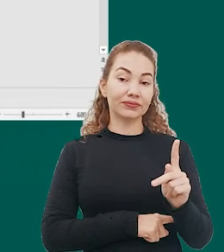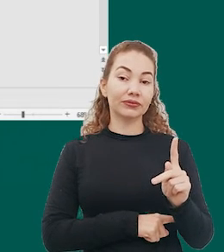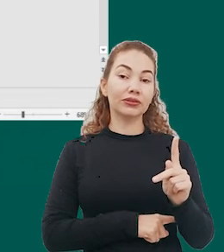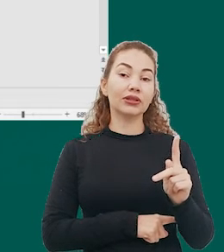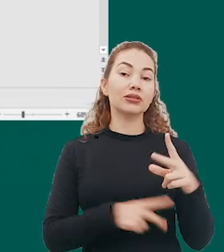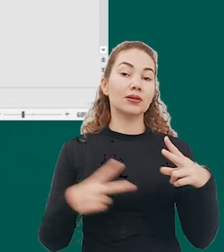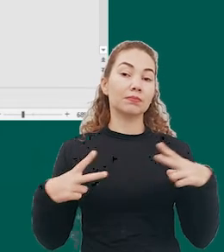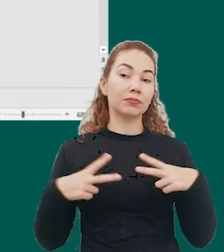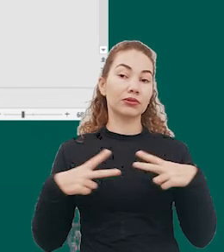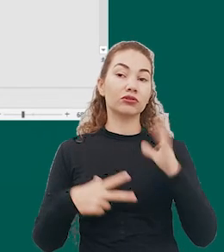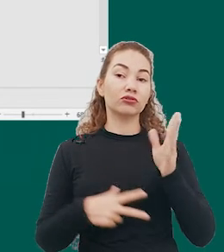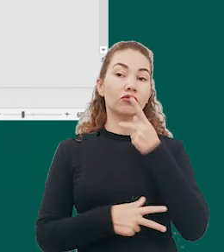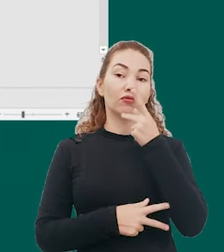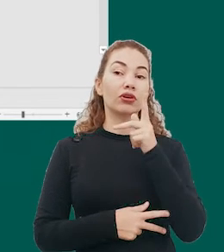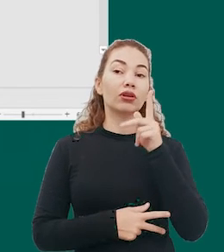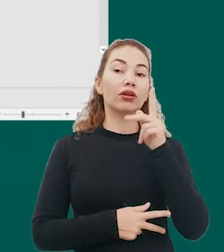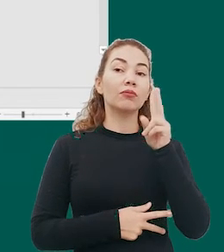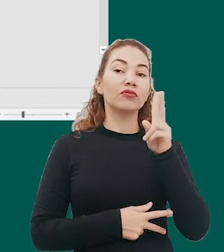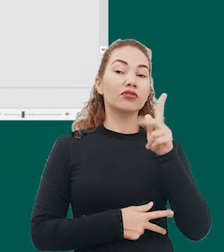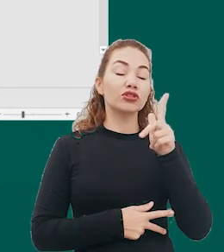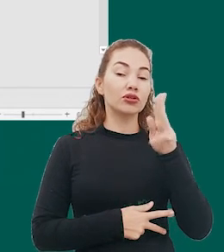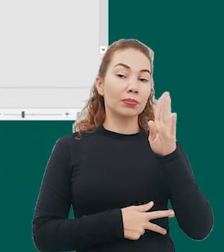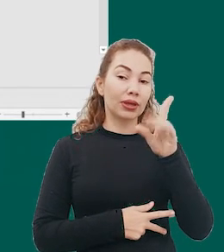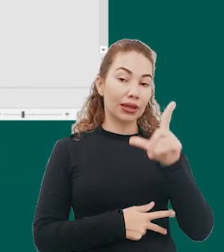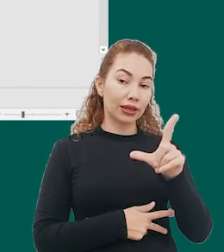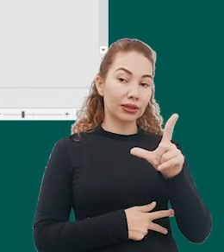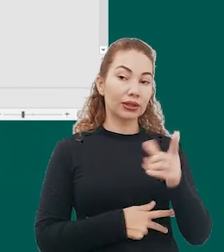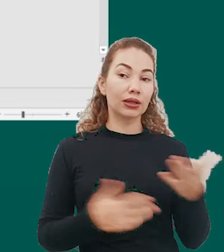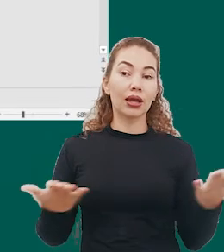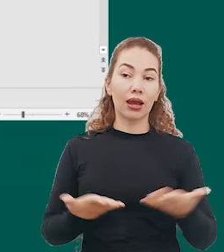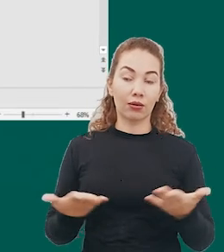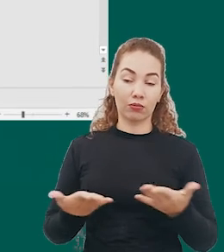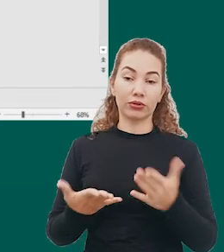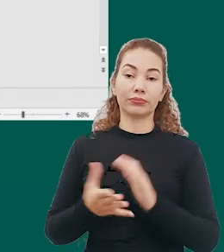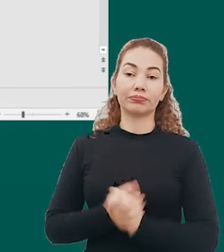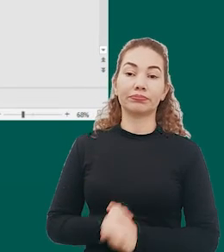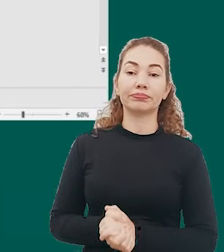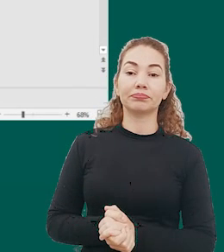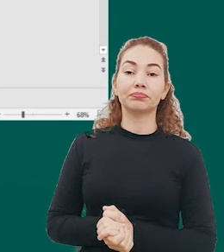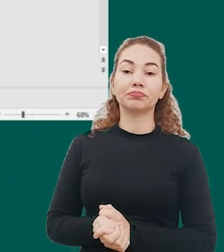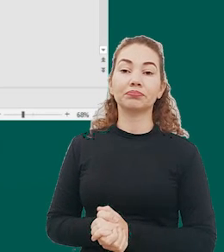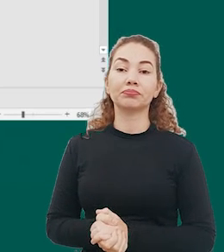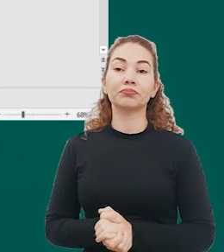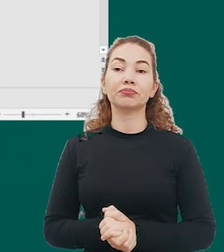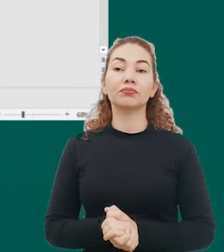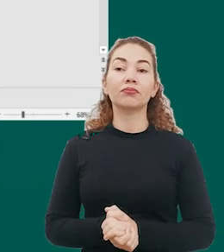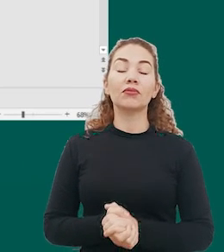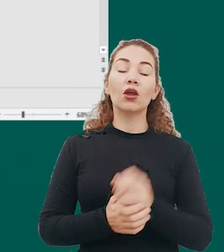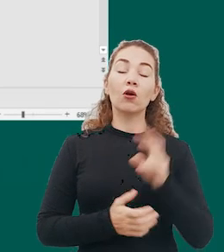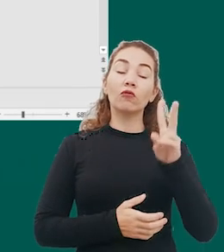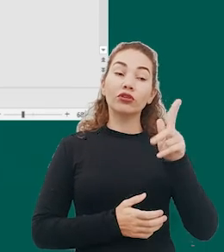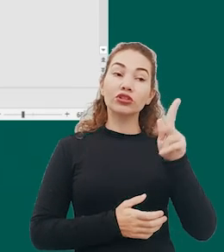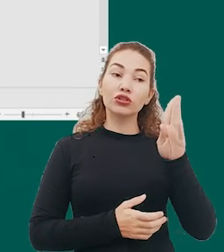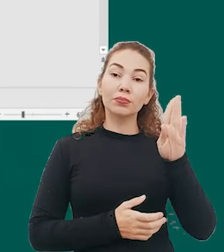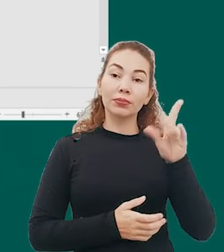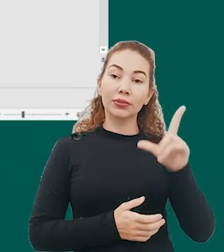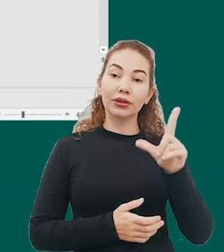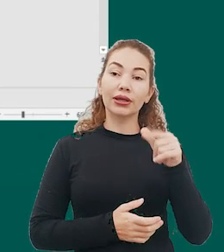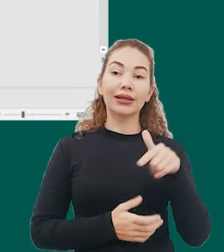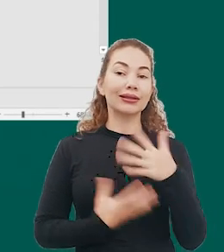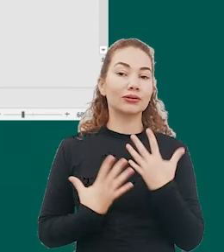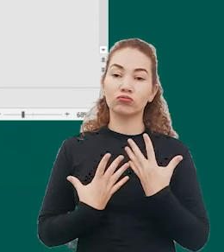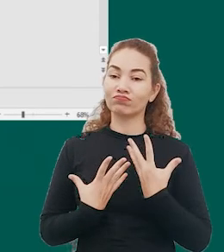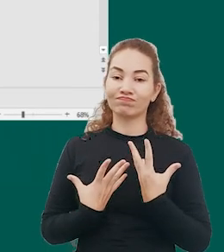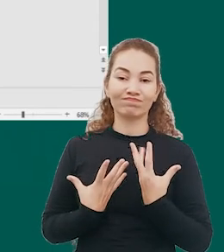o PGBL, né? Vamos falar um pouco sobre o VGBL. O VGBL, ele não me